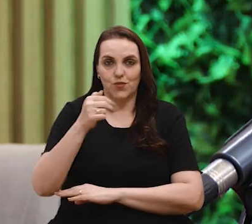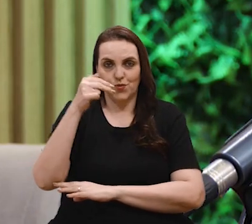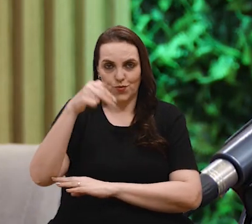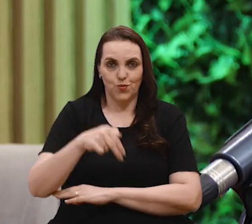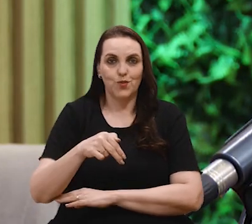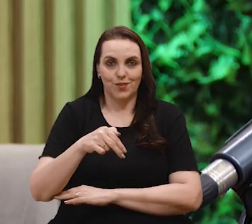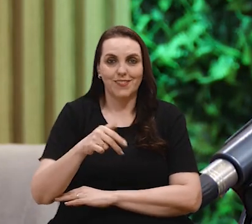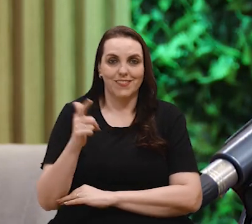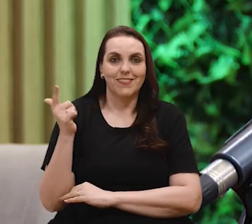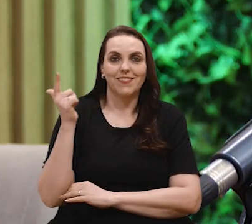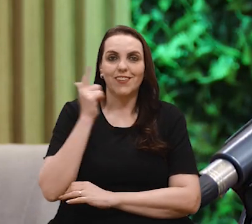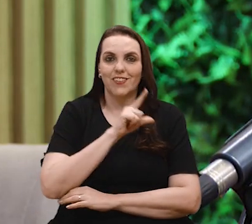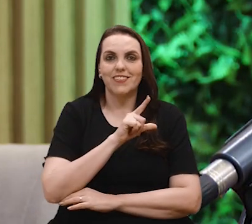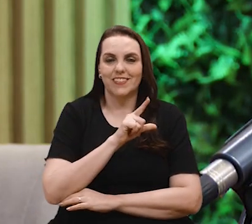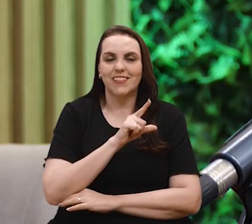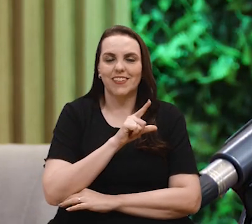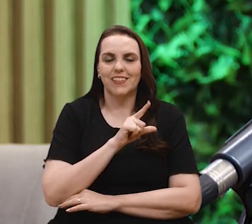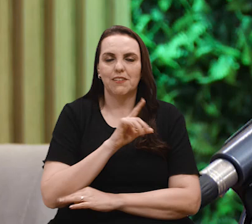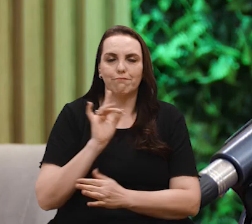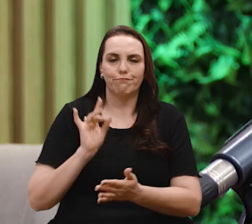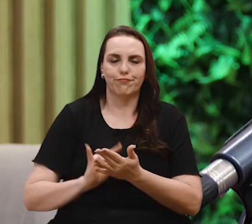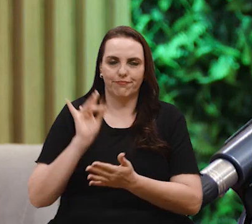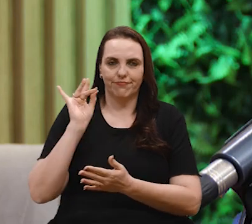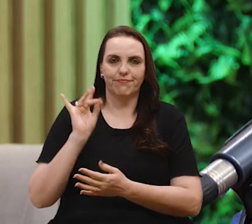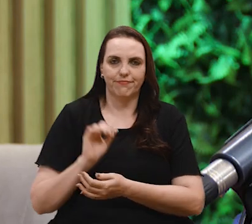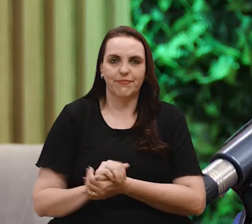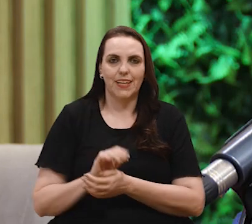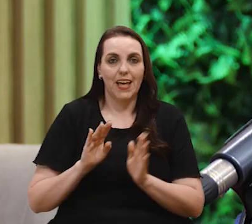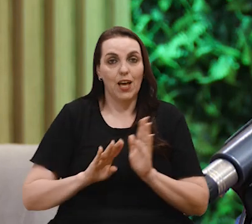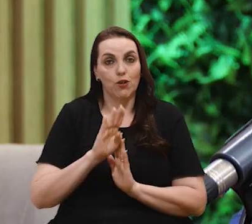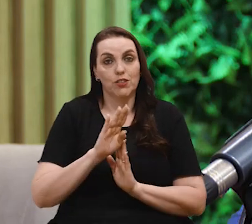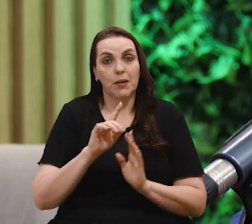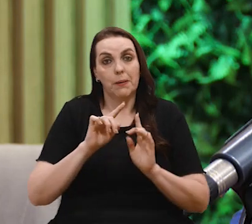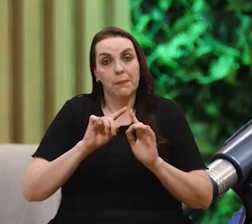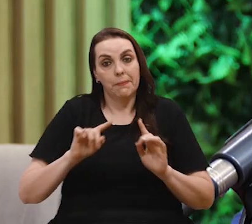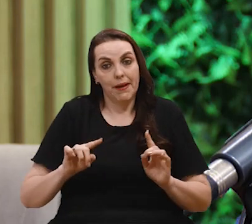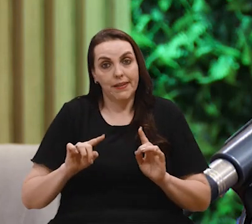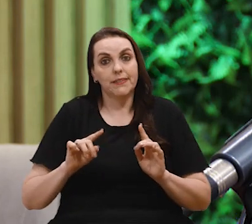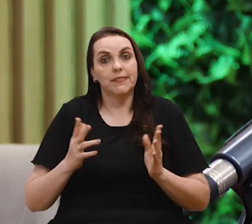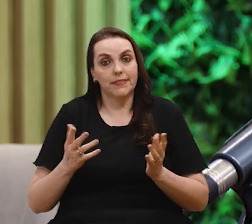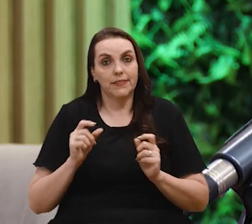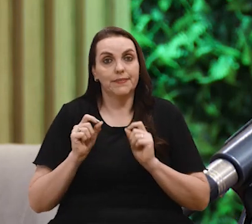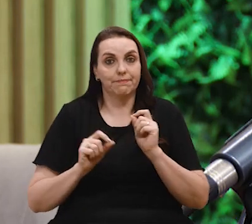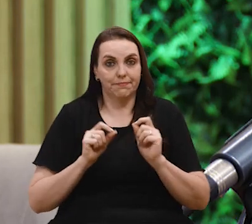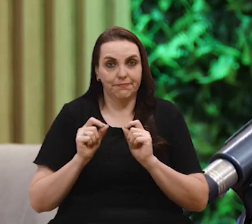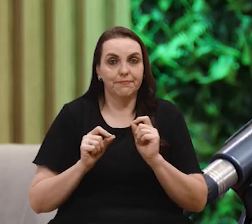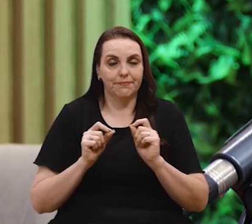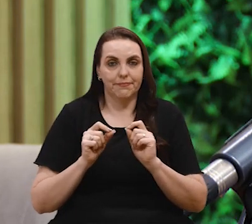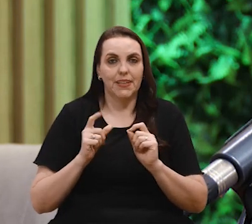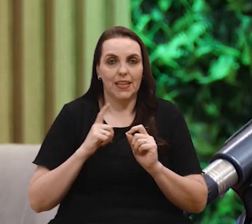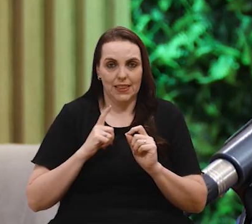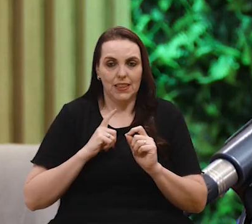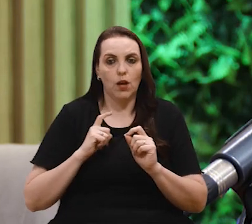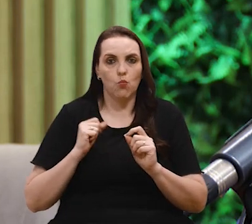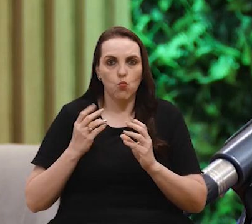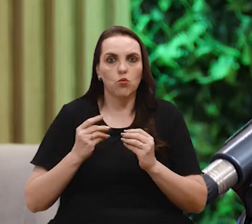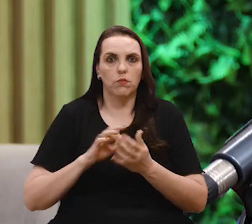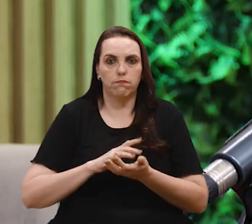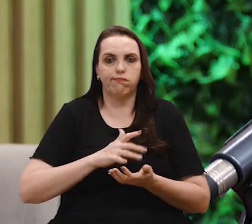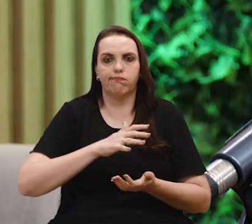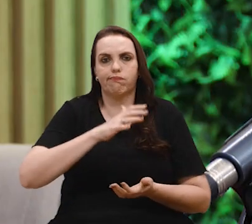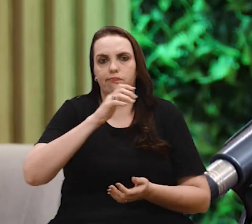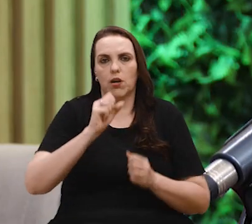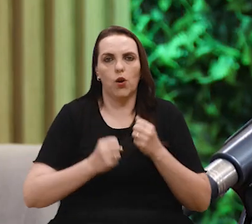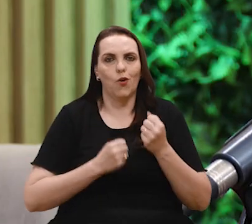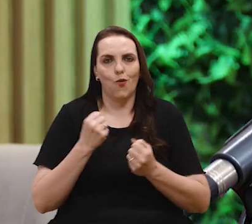de junho e estabelecer esse recorde. Só que, em consequência disso, eu tenho um alto volume, né, de corrida. Então,